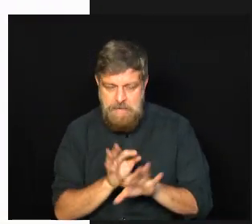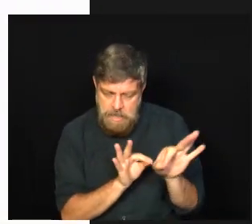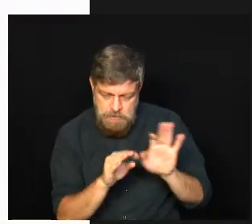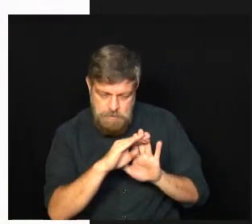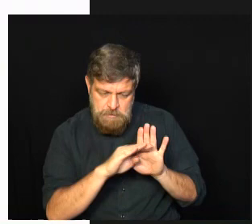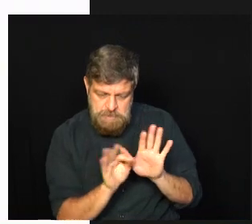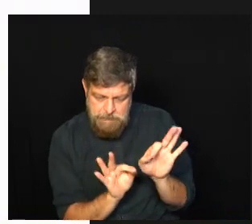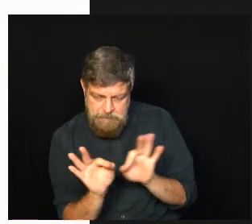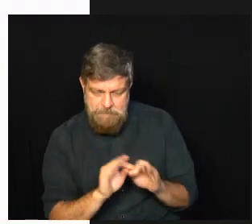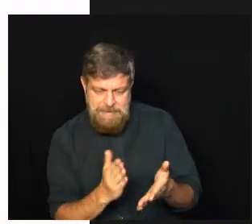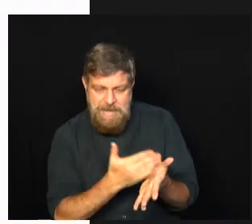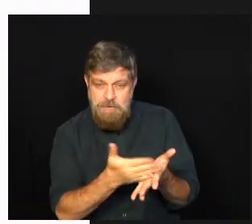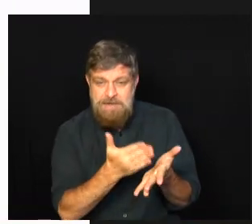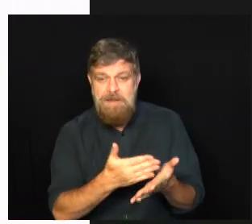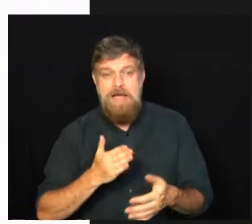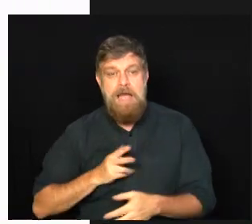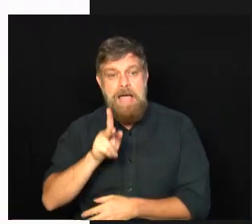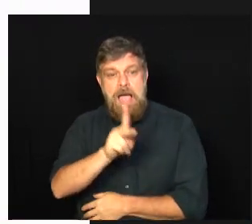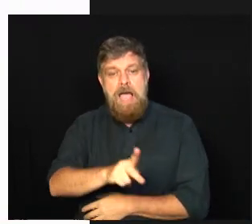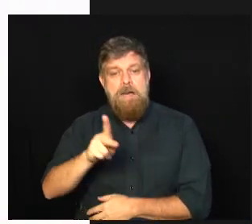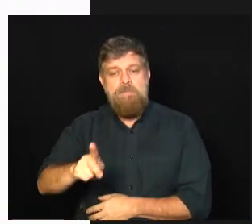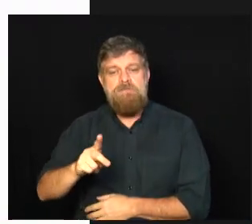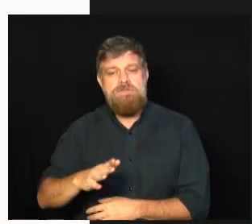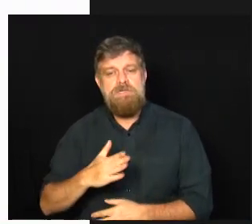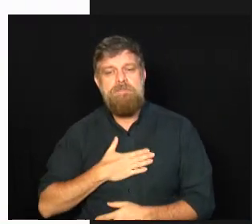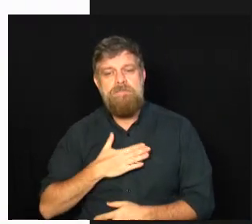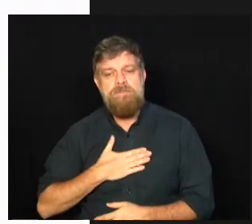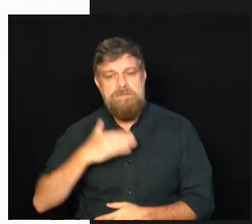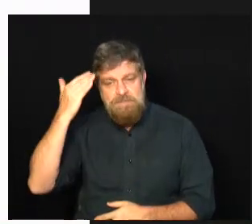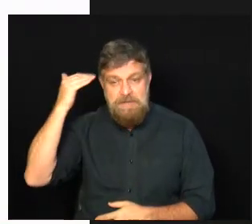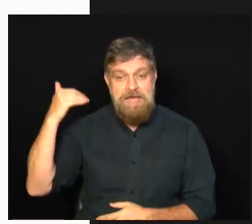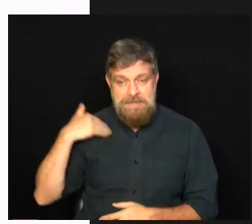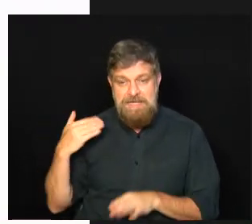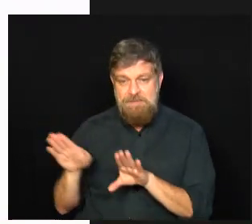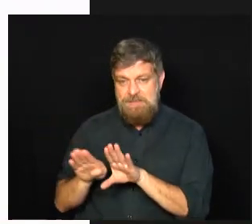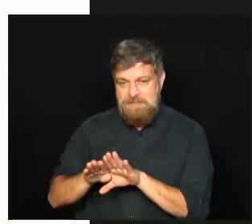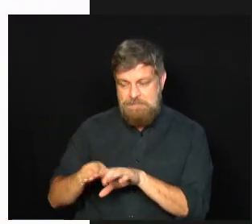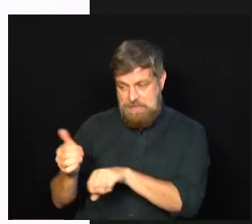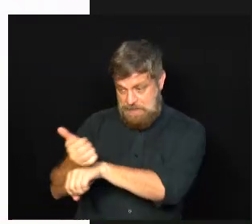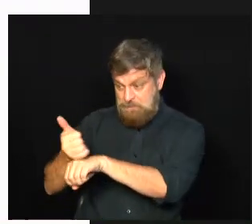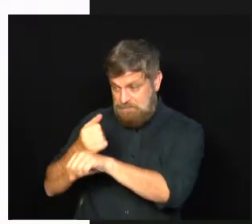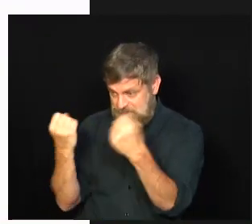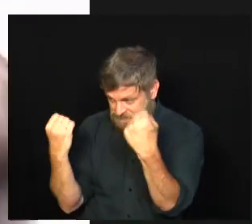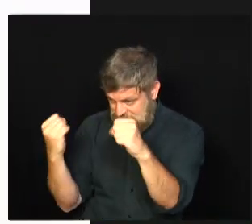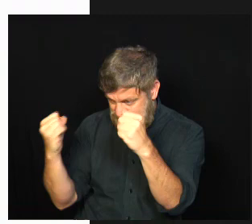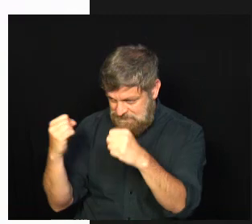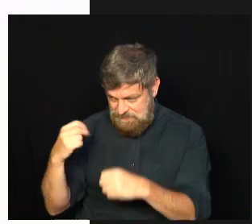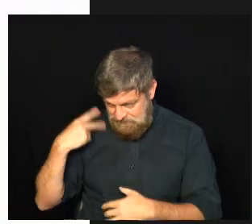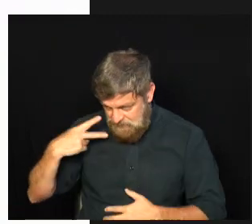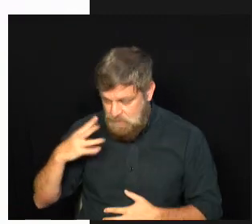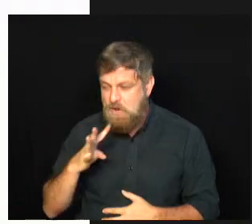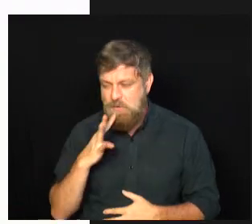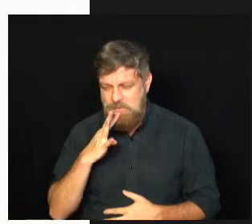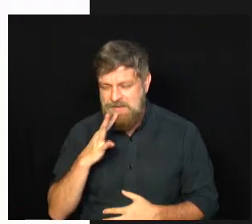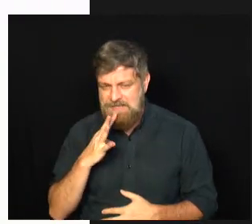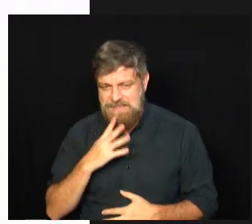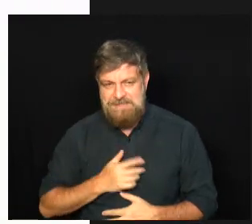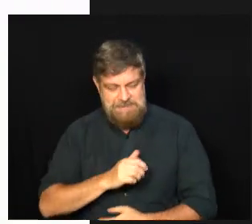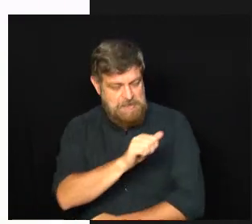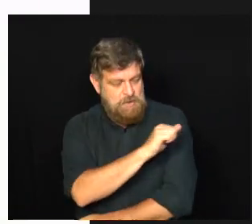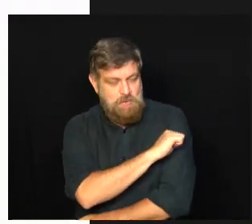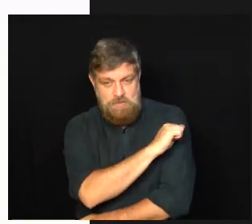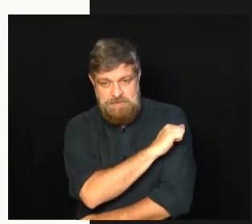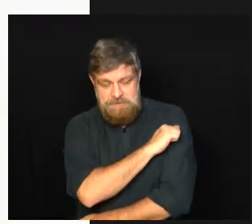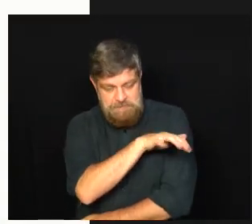a professora minha, querida Débora, aí é professora de educação física, conhece bem. Os alunos